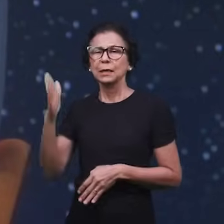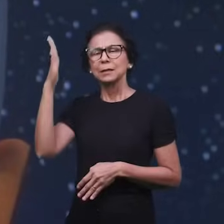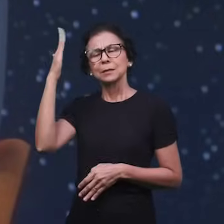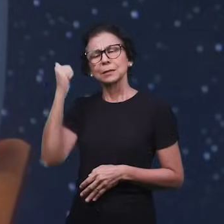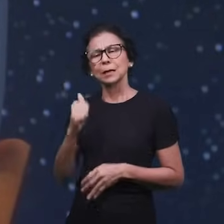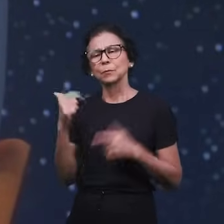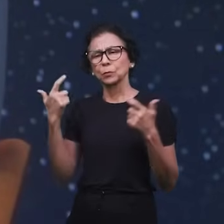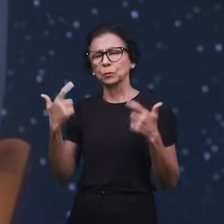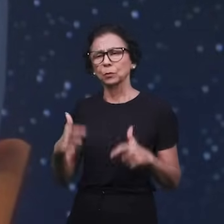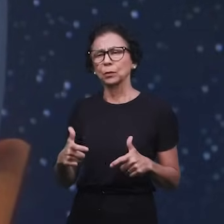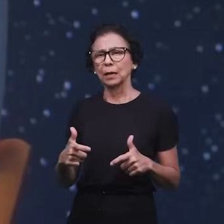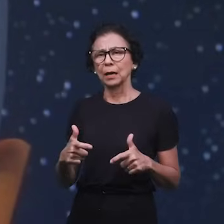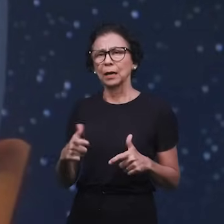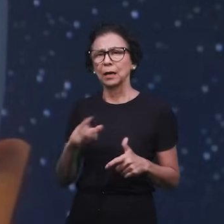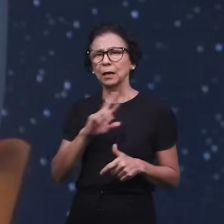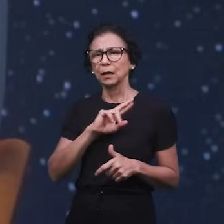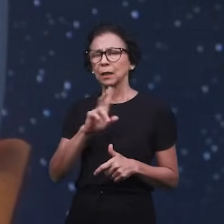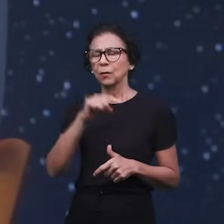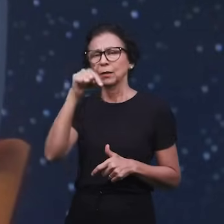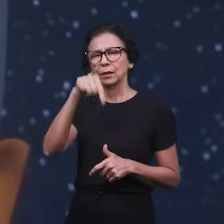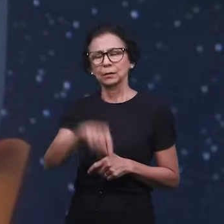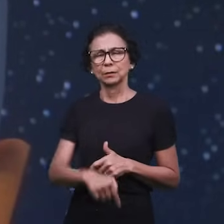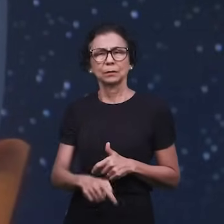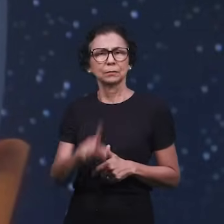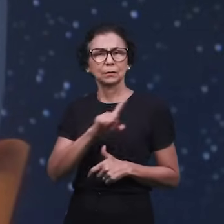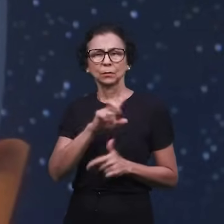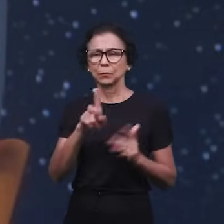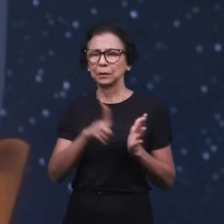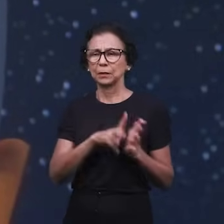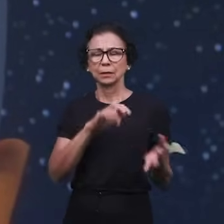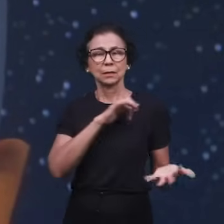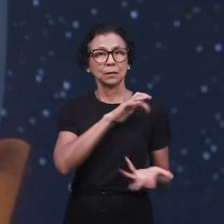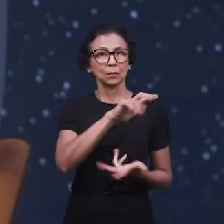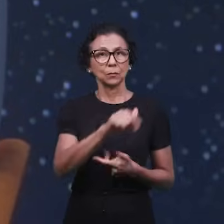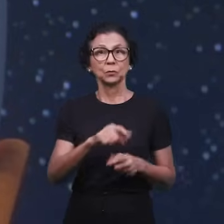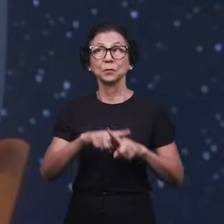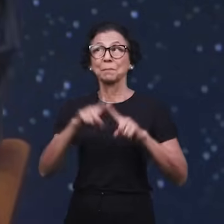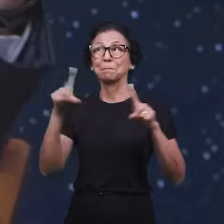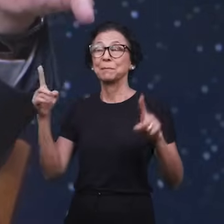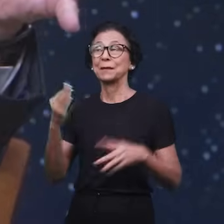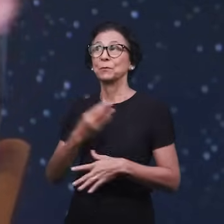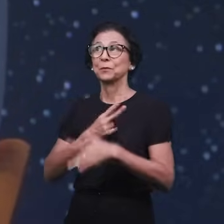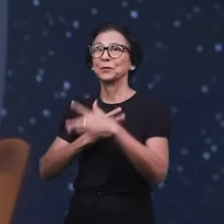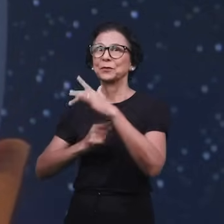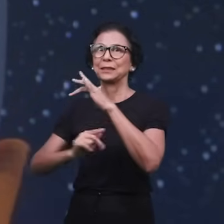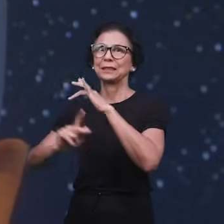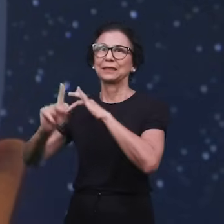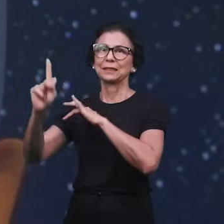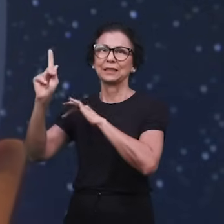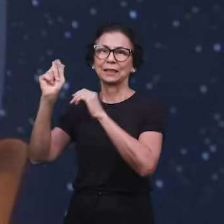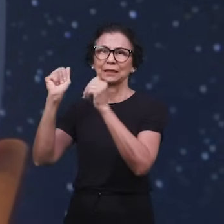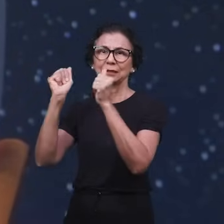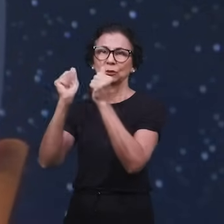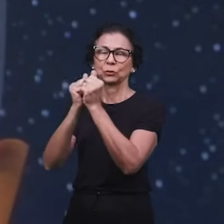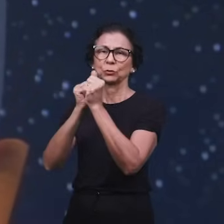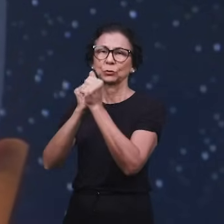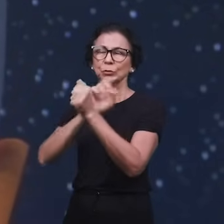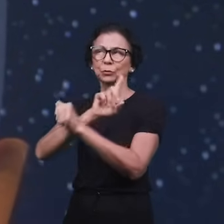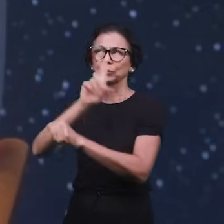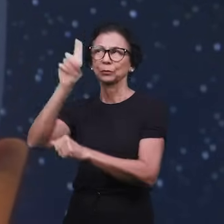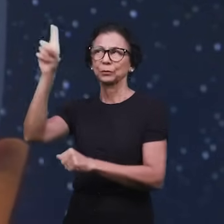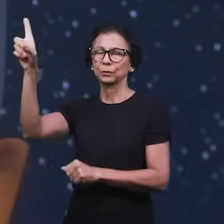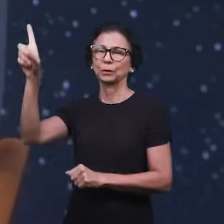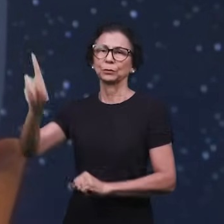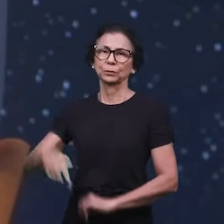aqui, mas que tem uma morada na vida eterna com Deus. Somos de Deus. Aliás,